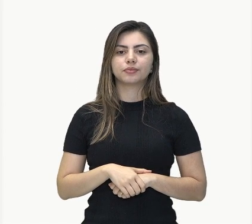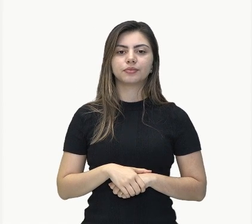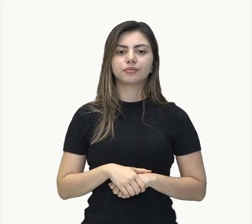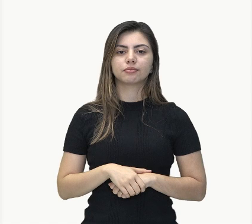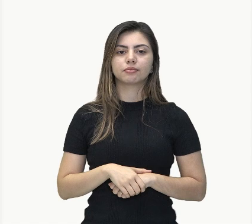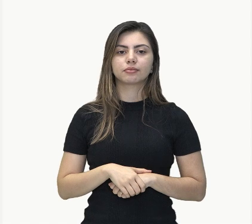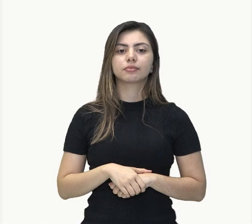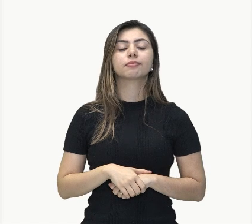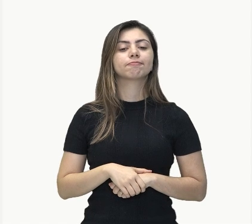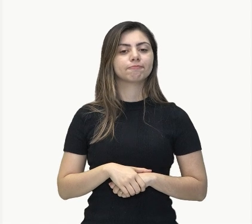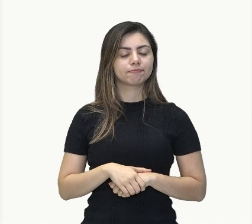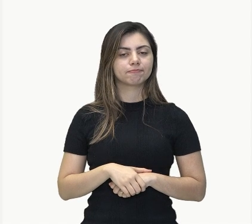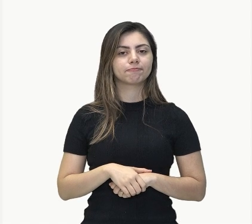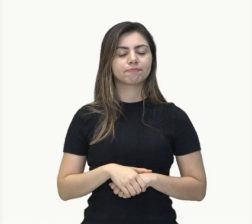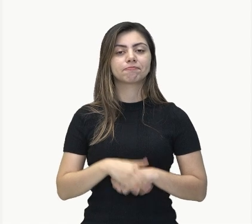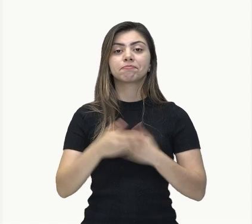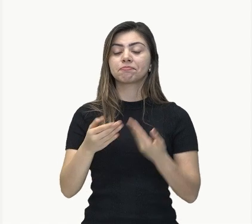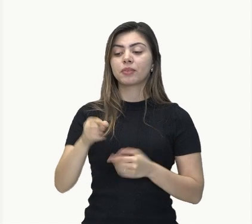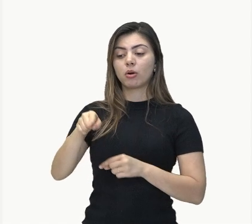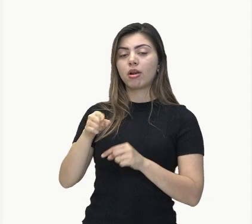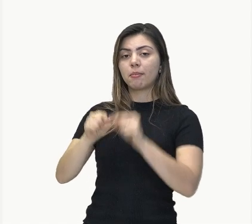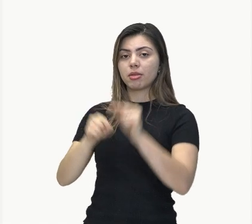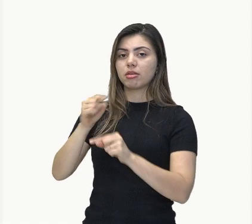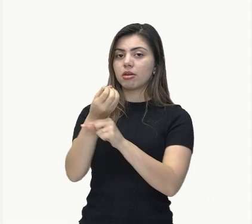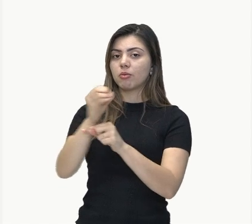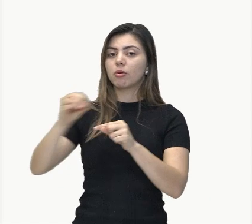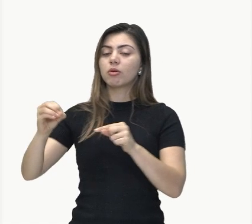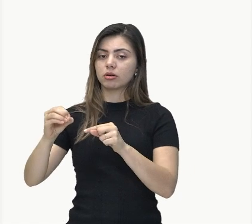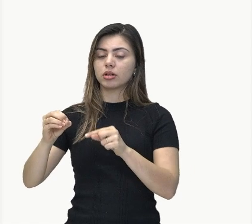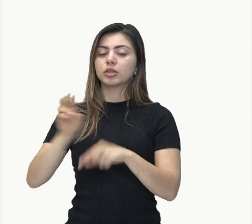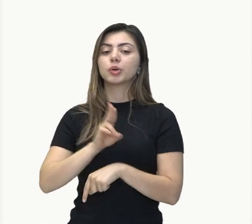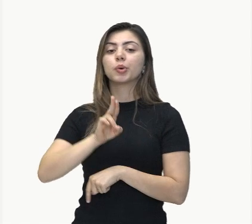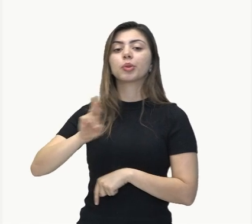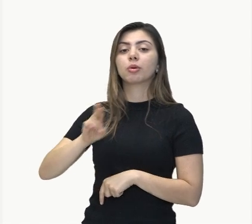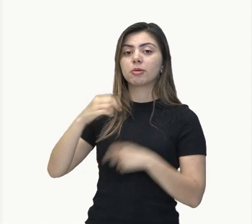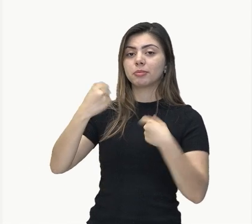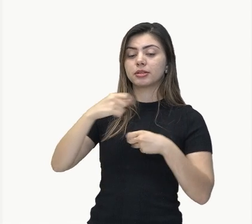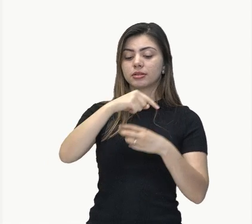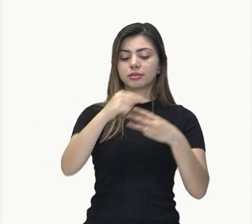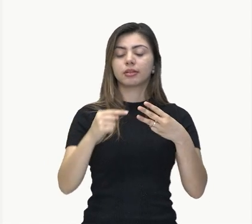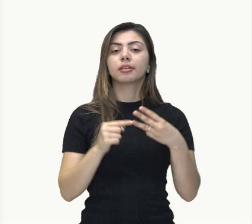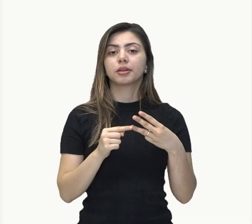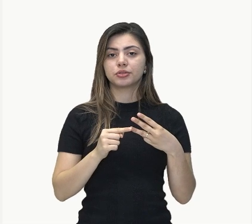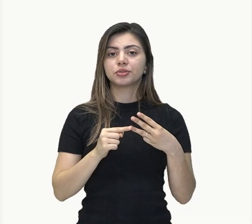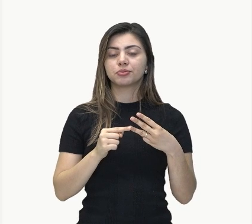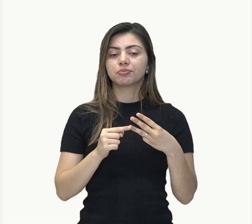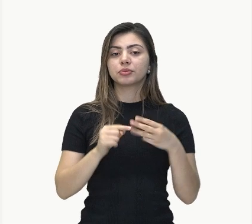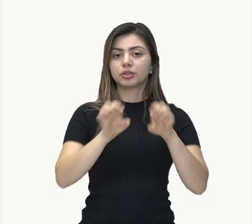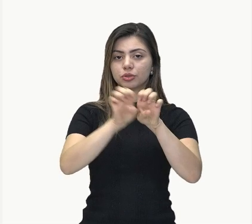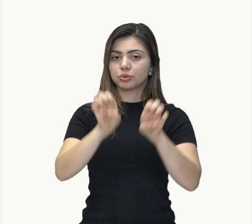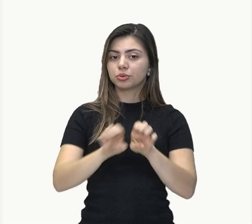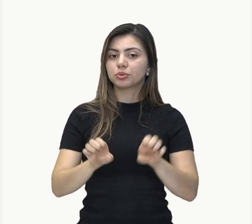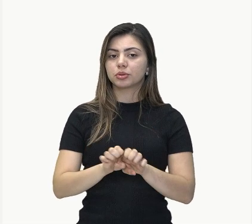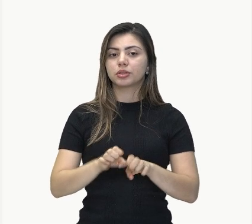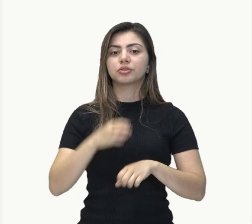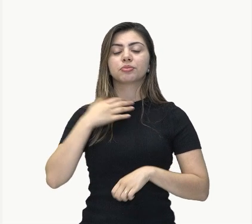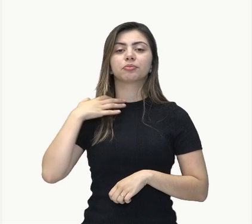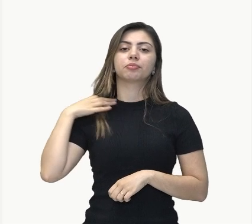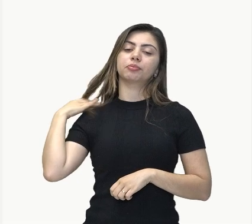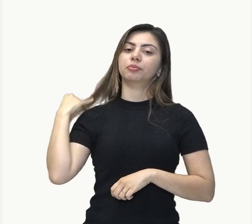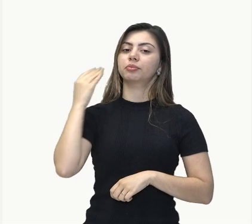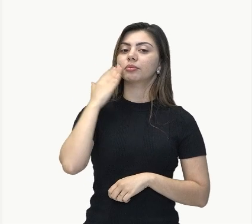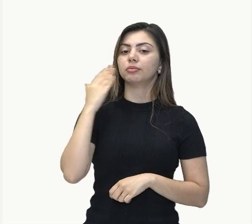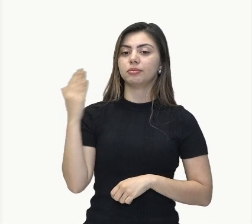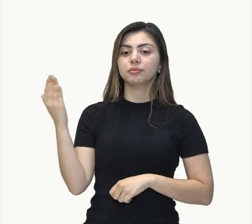O nome dos compostos orgânicos, ele é constituído de 3 partes. E essas